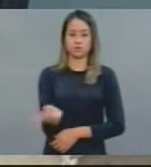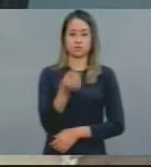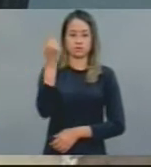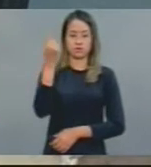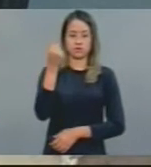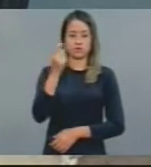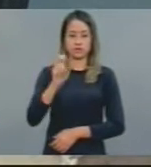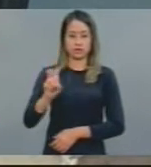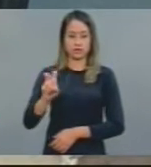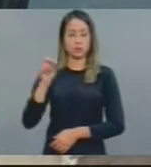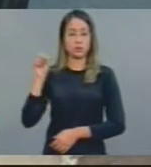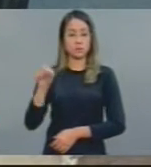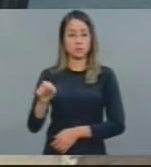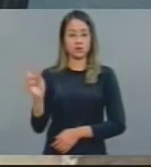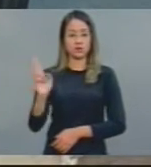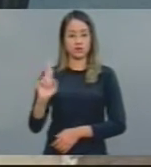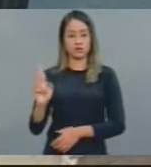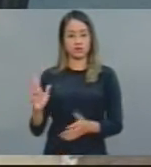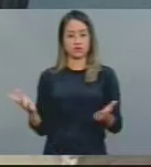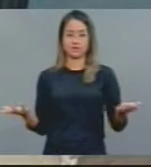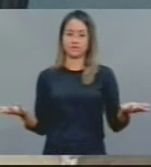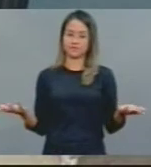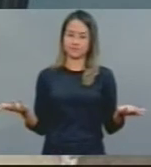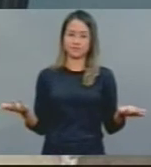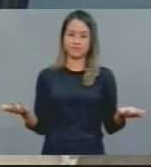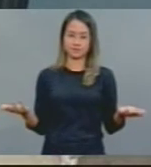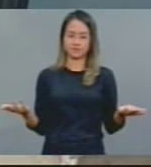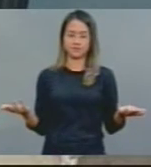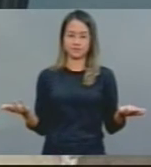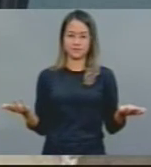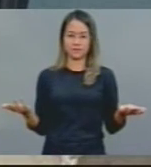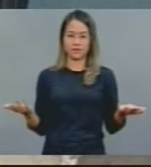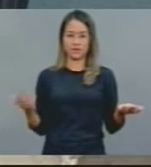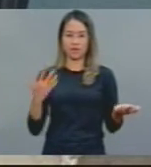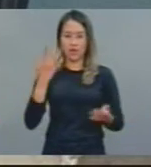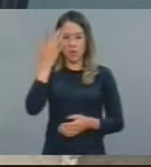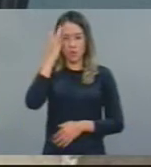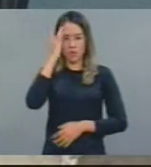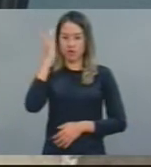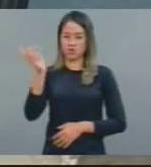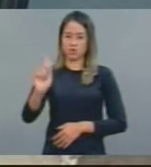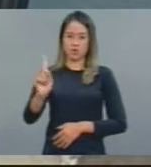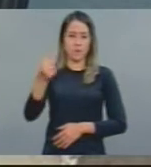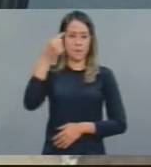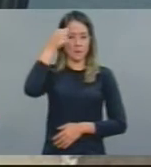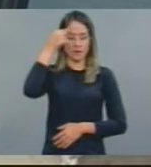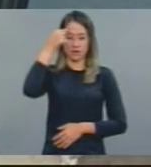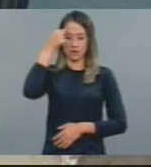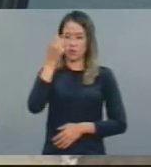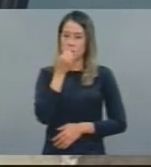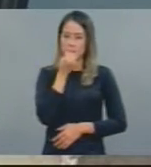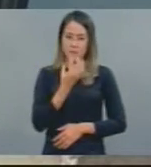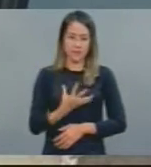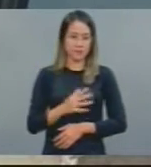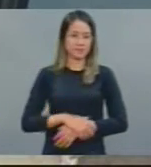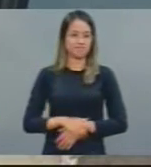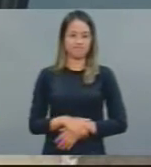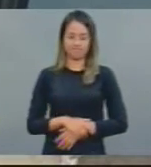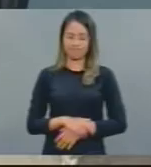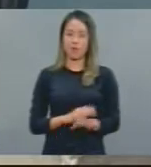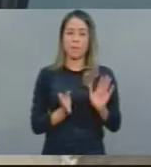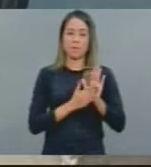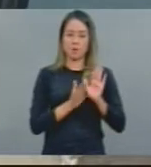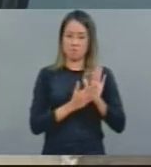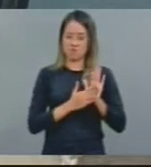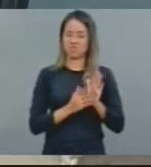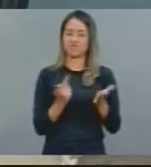de um desgaste como esse, deputado Leonardo. Eu acho que realmente, deputada doutora Silvana, não se pensou adequadamente antes de encaminhar essa proposta aqui para